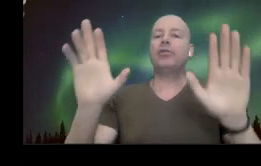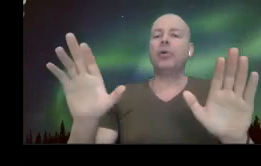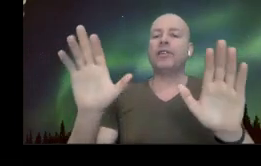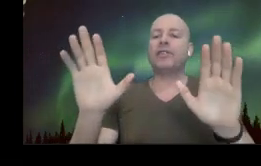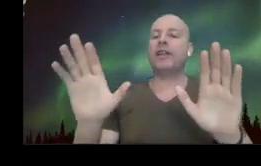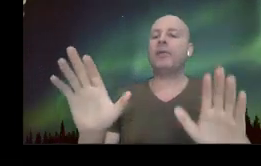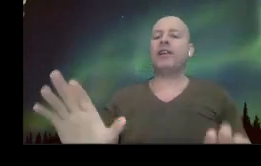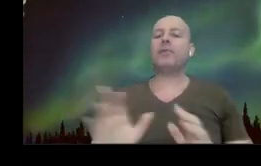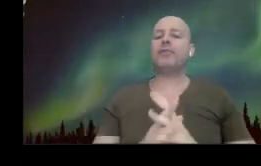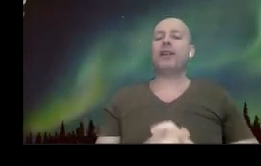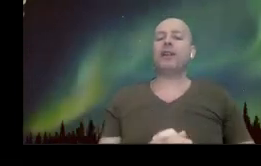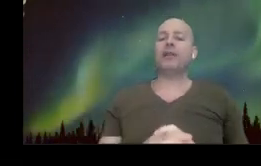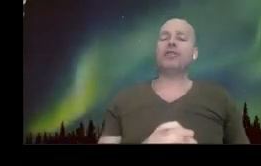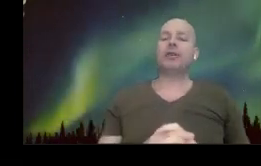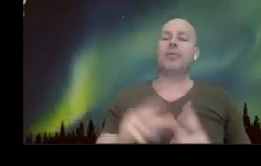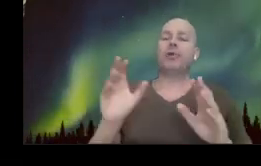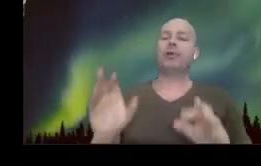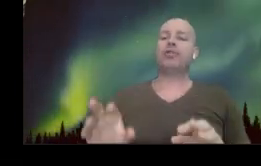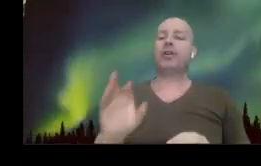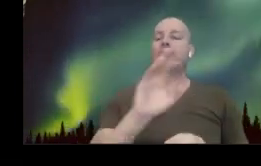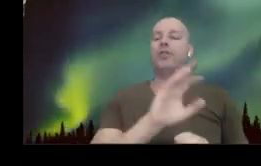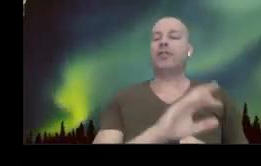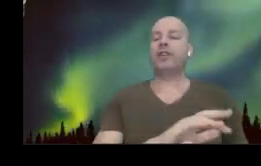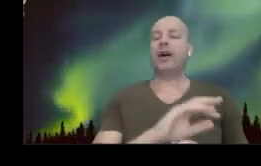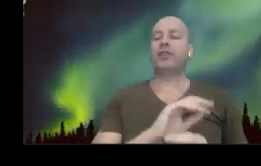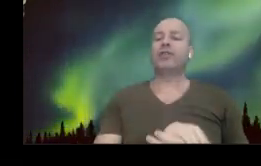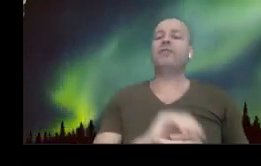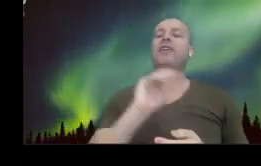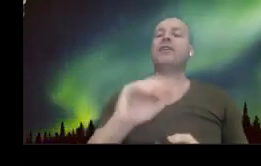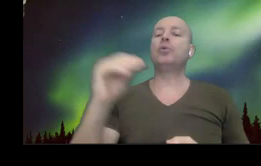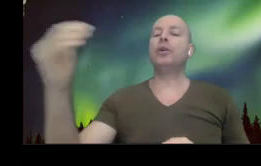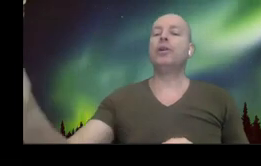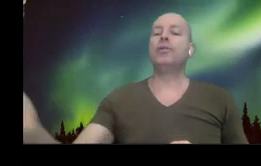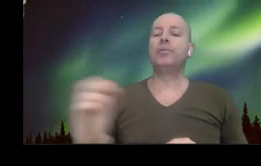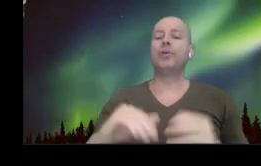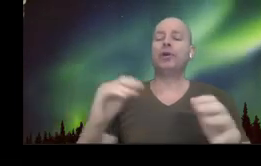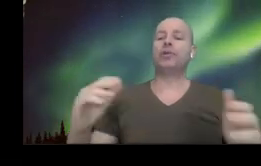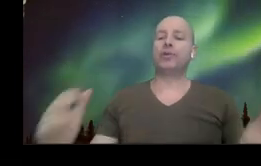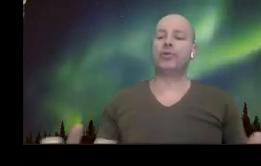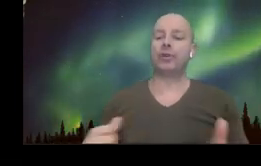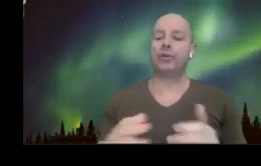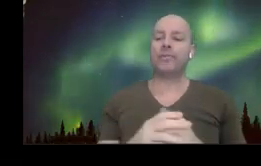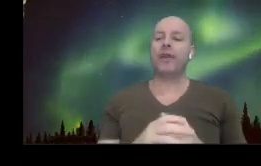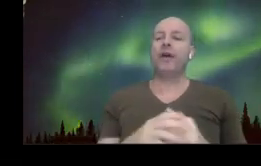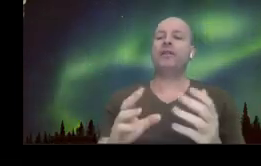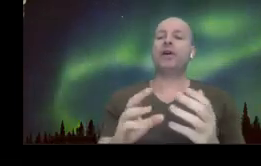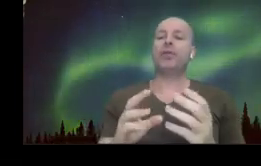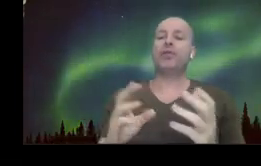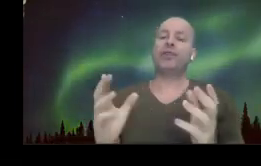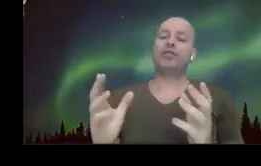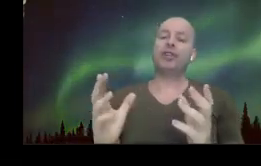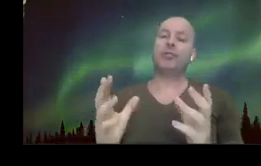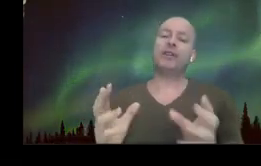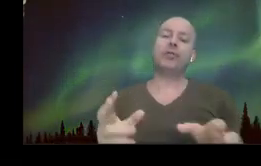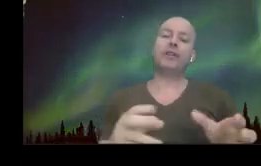E as duas terem a mesma finalidade: proteger biodiversidade, fazer turismo e coisas do gênero.